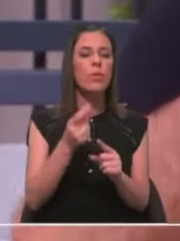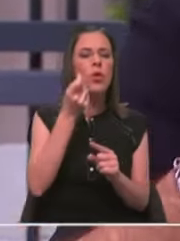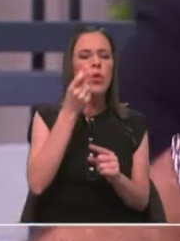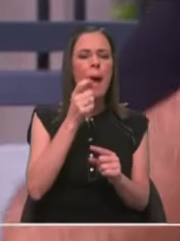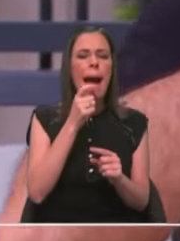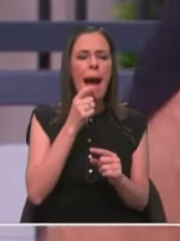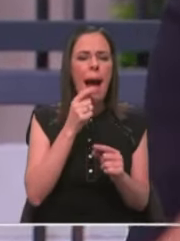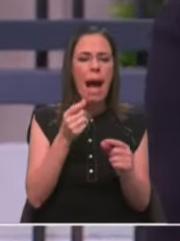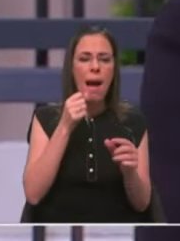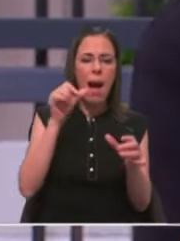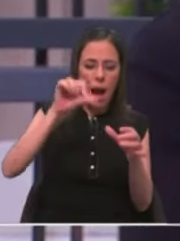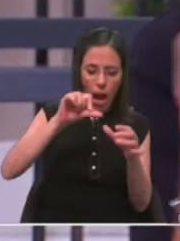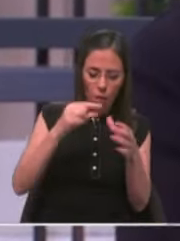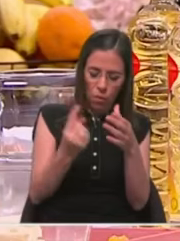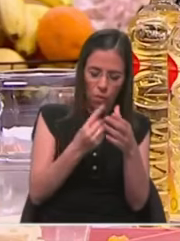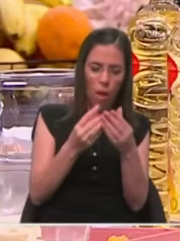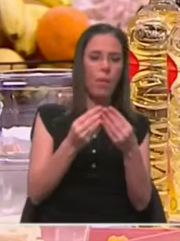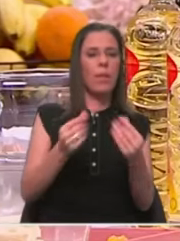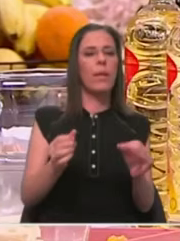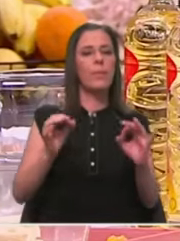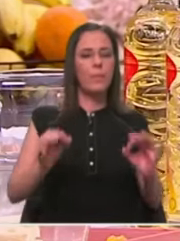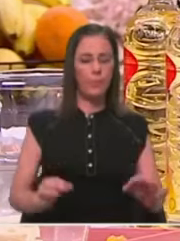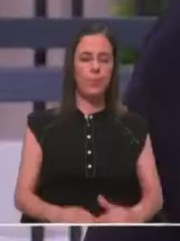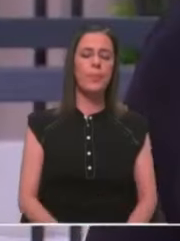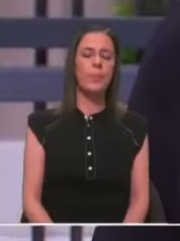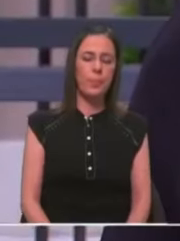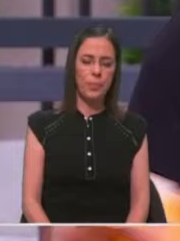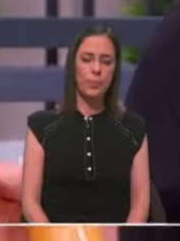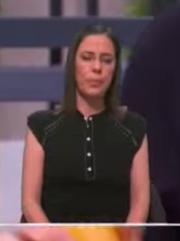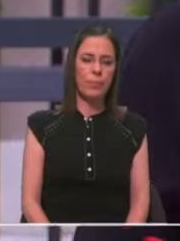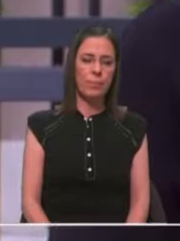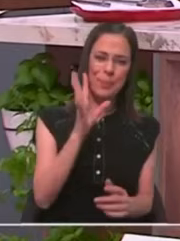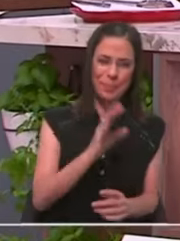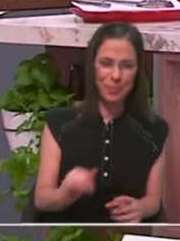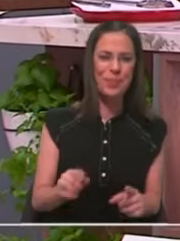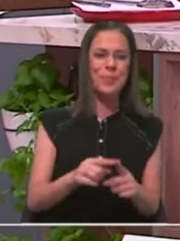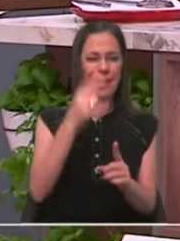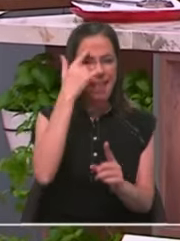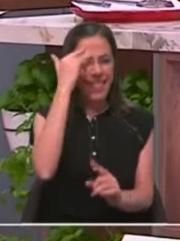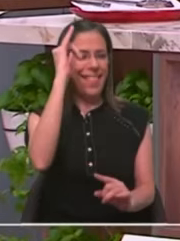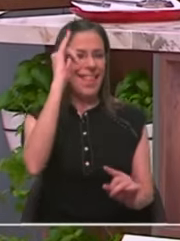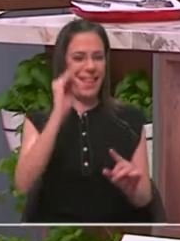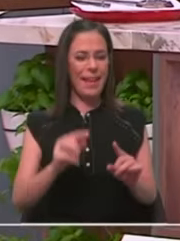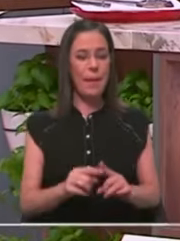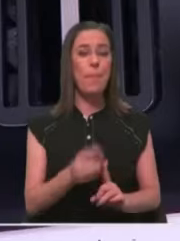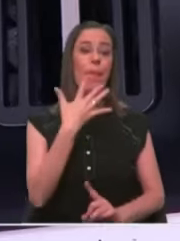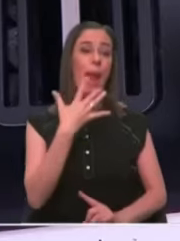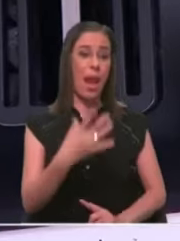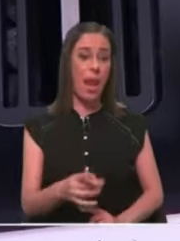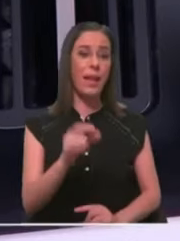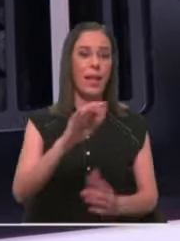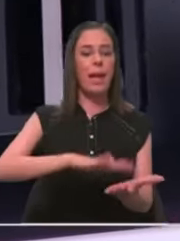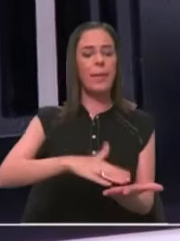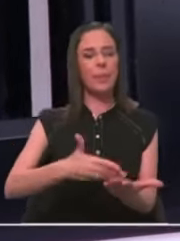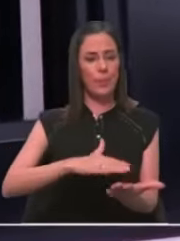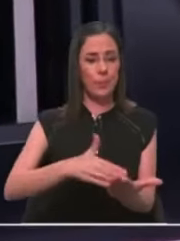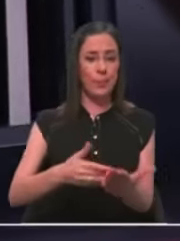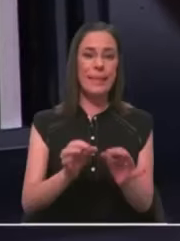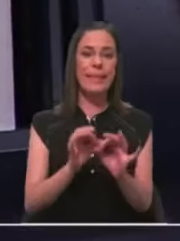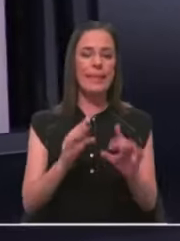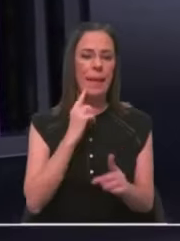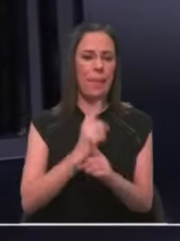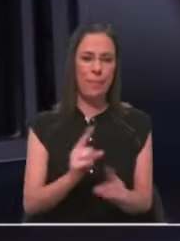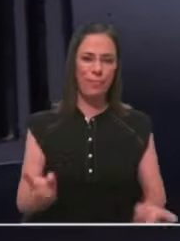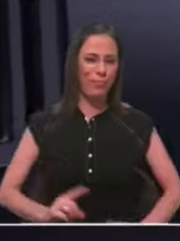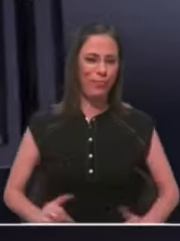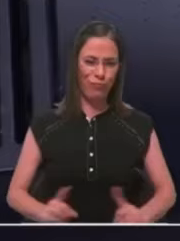pinguinha de água e vão pondo água até aquilo chegar à consistência de consistência desejada. Exatamente. Este Natal as suas rabanadas não vão ser as mesmas.